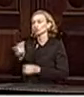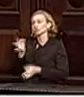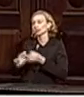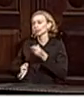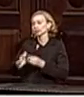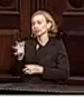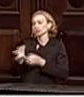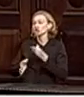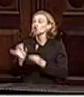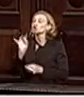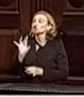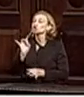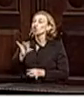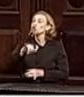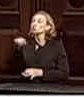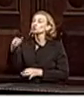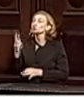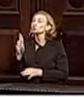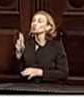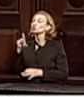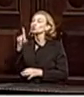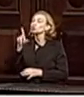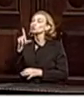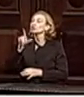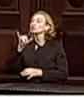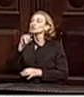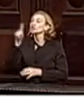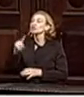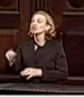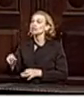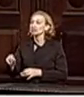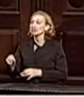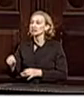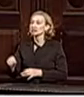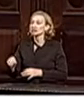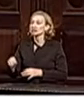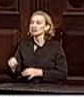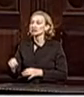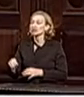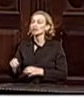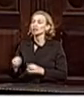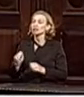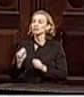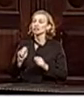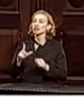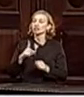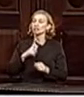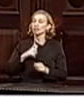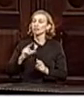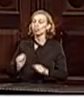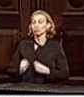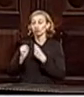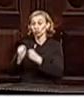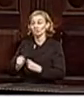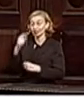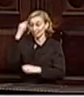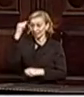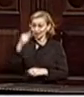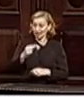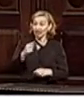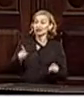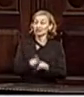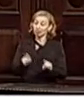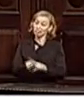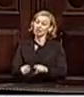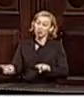Então, só ao juiz compete a decisão da soltura, isto é,